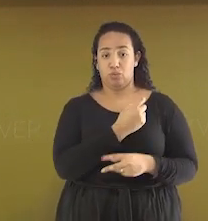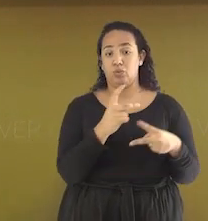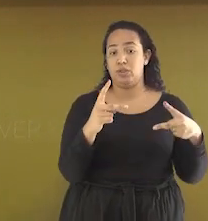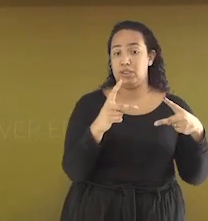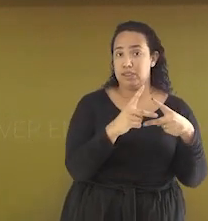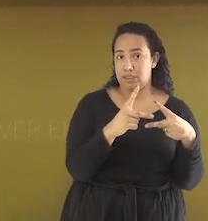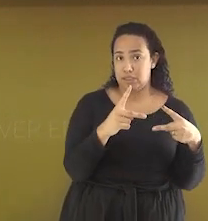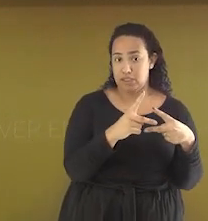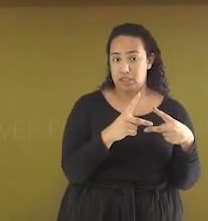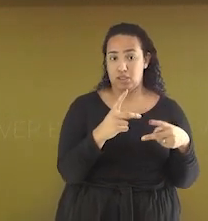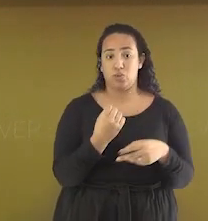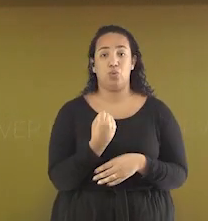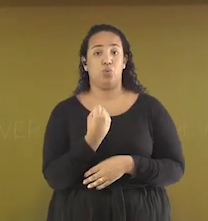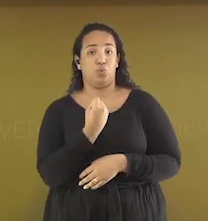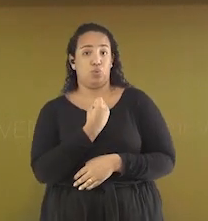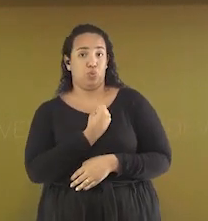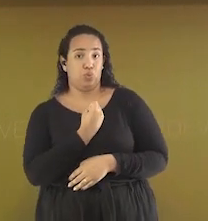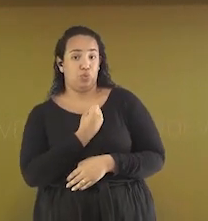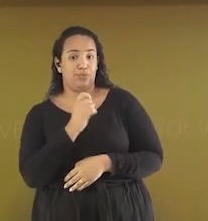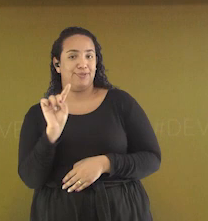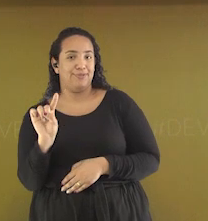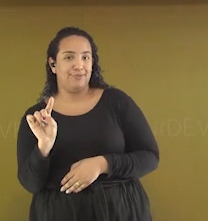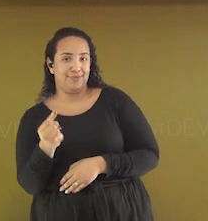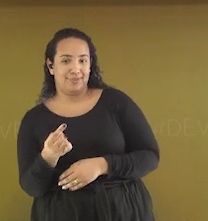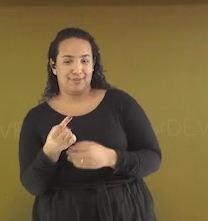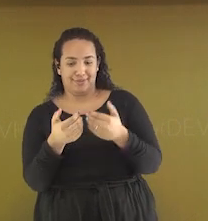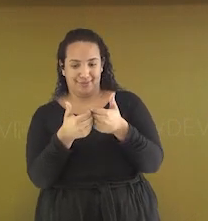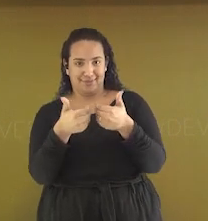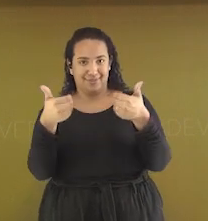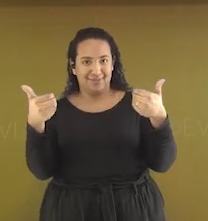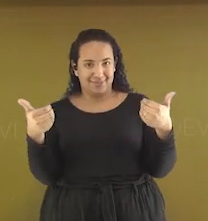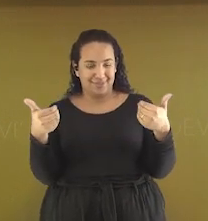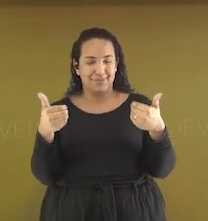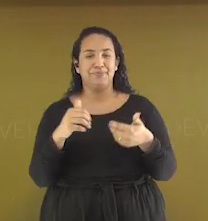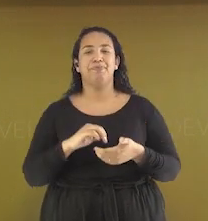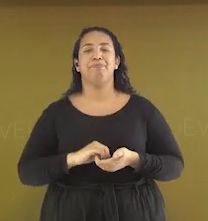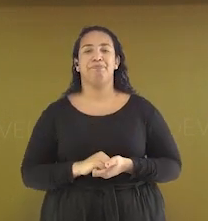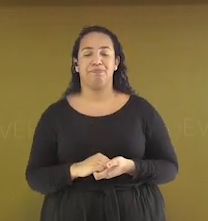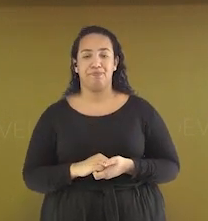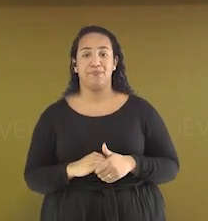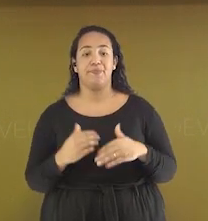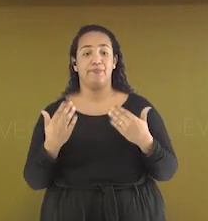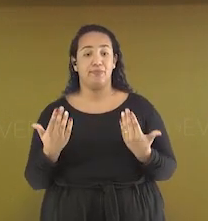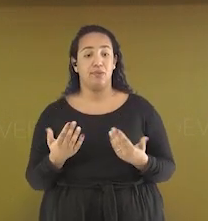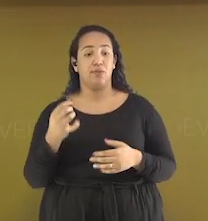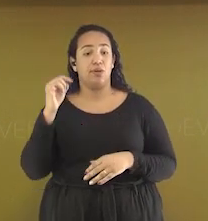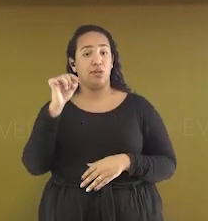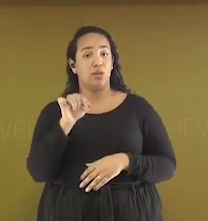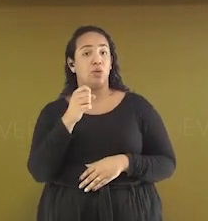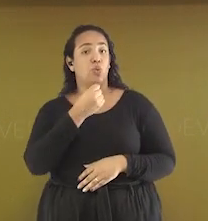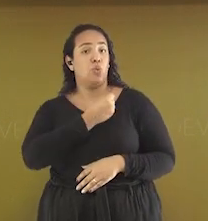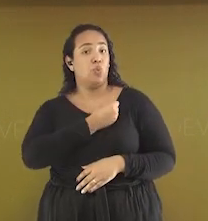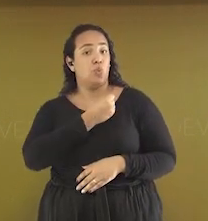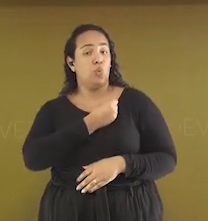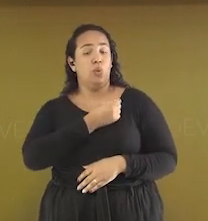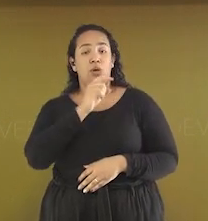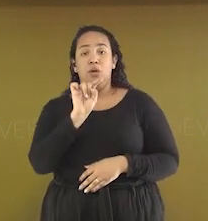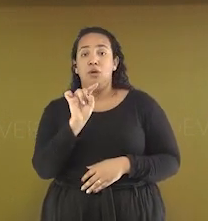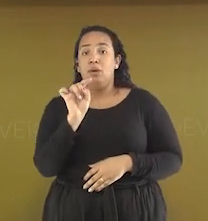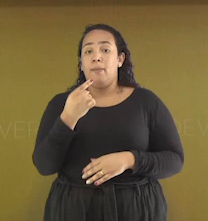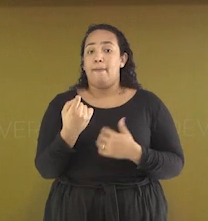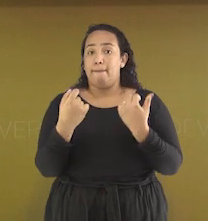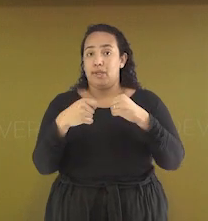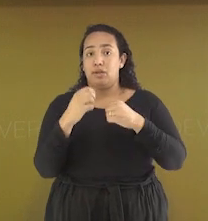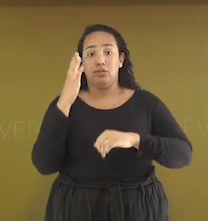parte inteira e uma parte decimal separadas por uma vírgula. Para fazer a leitura de um número decimal,